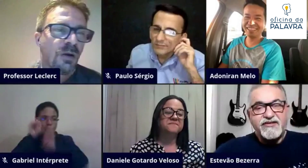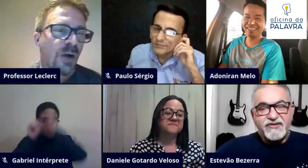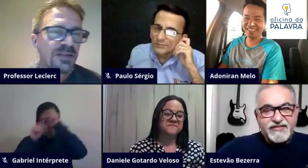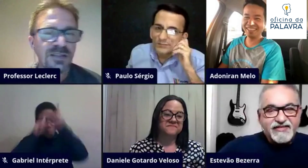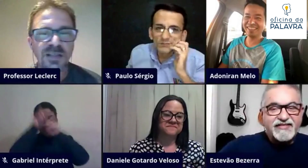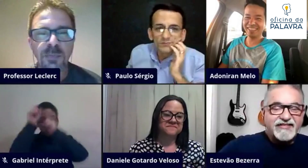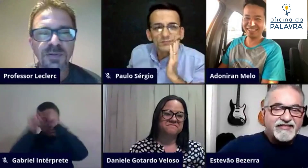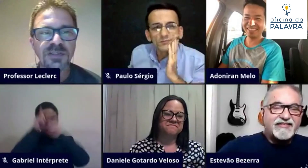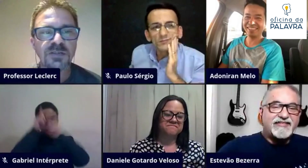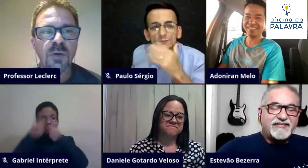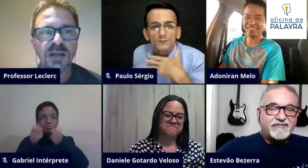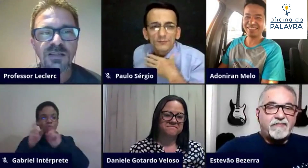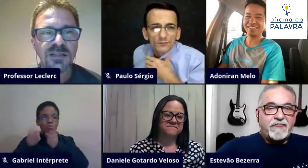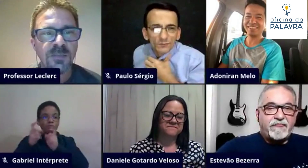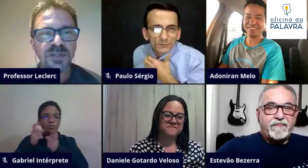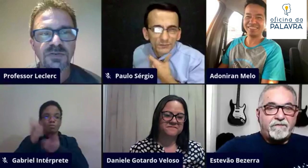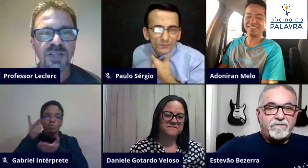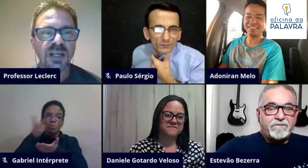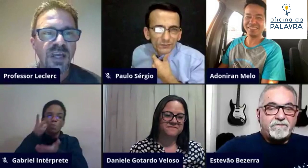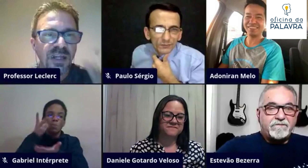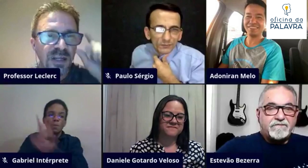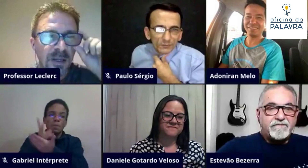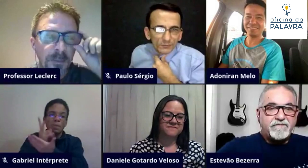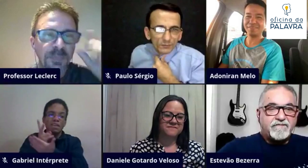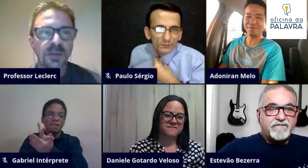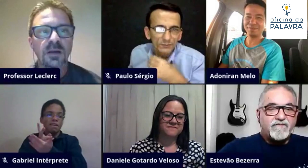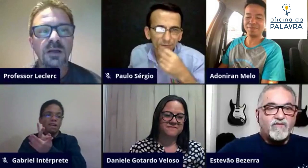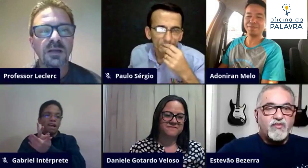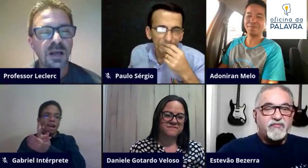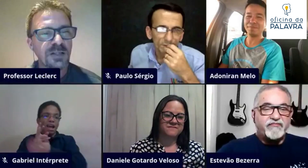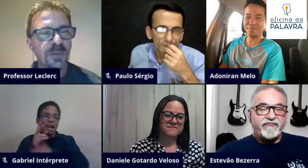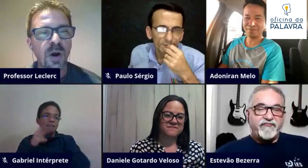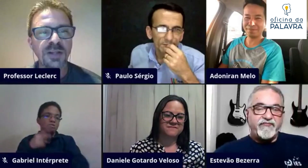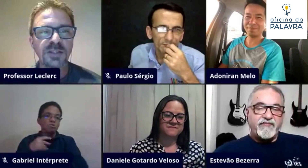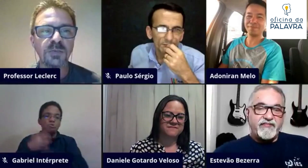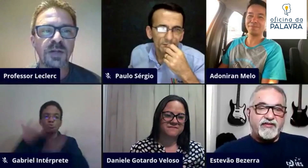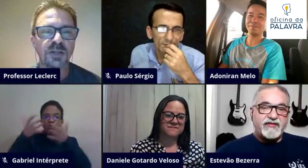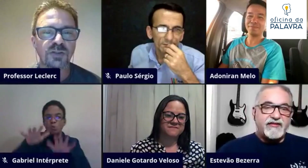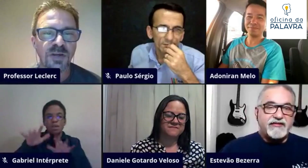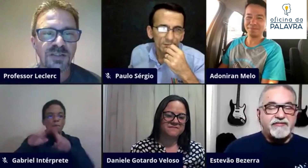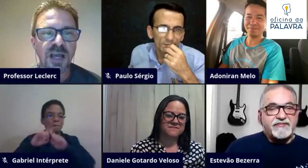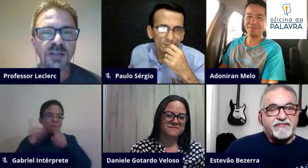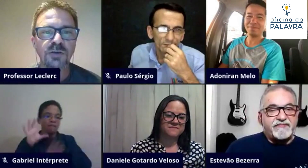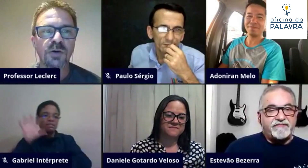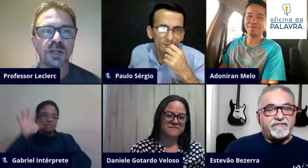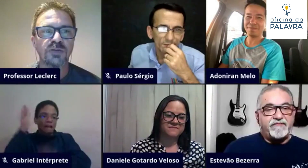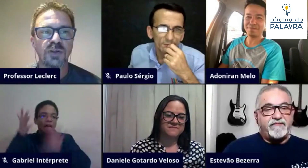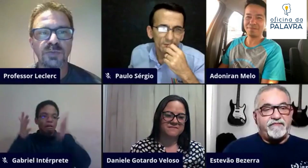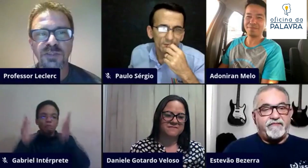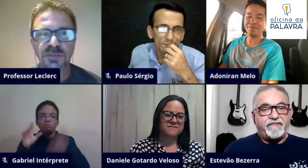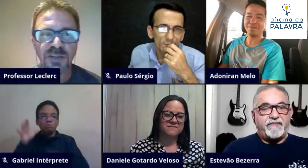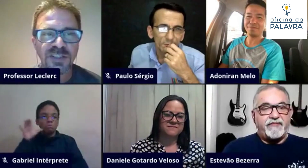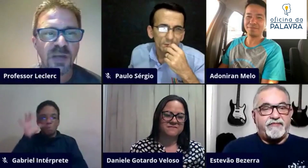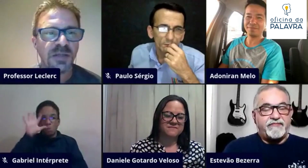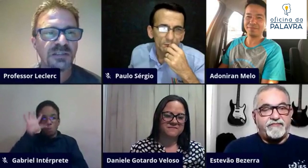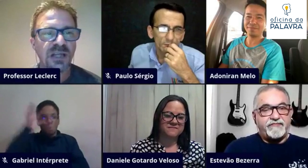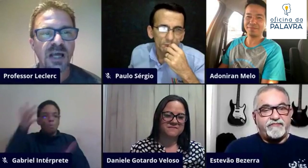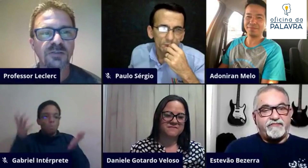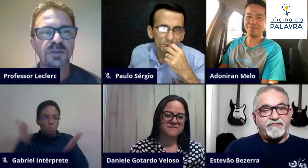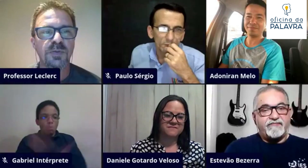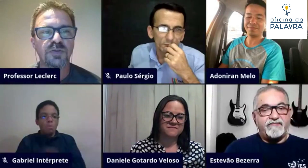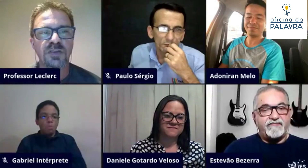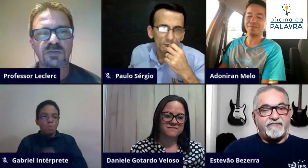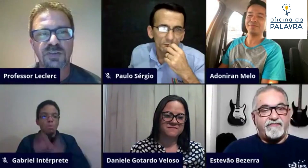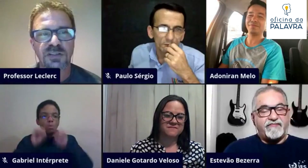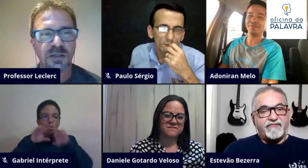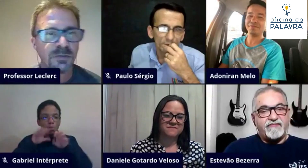certeza. quase sempre são sem querer, e as maiores inspirações saem de corações muitas vezes